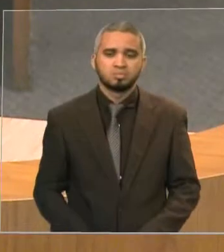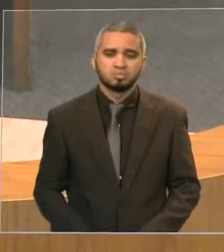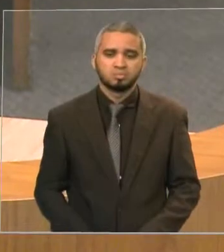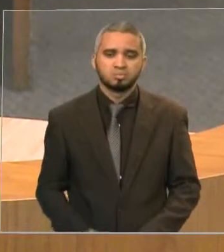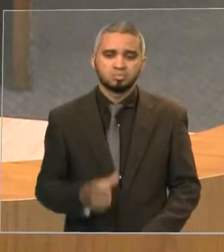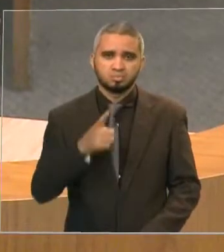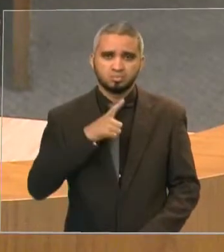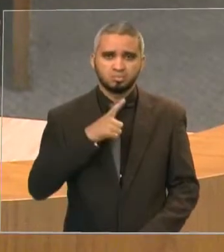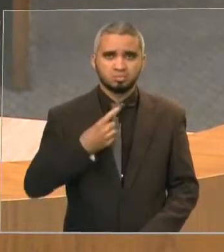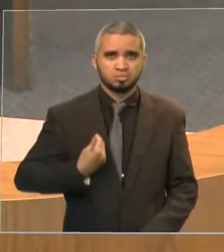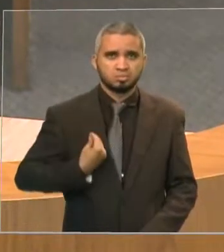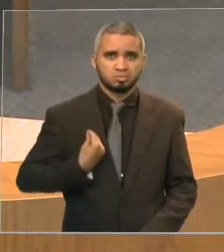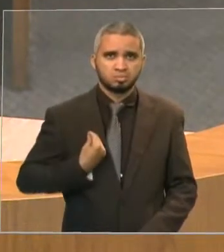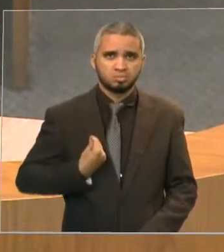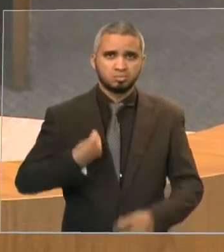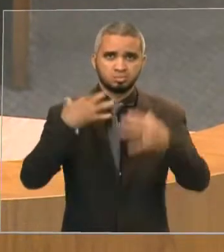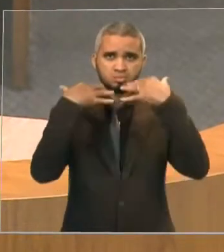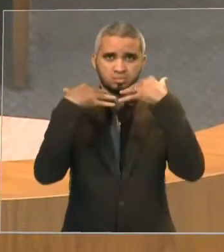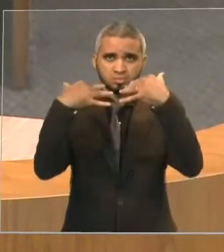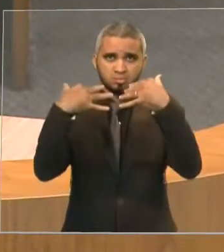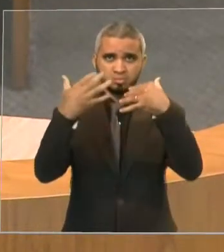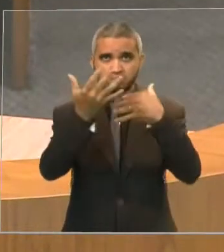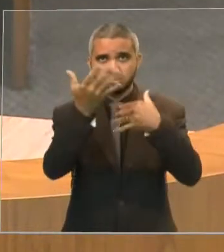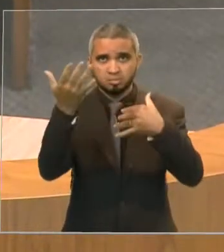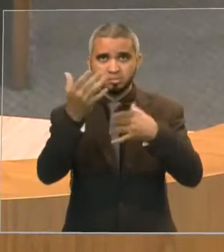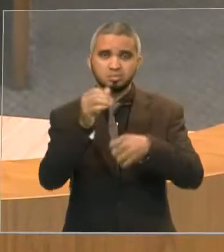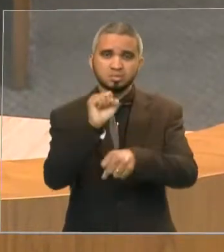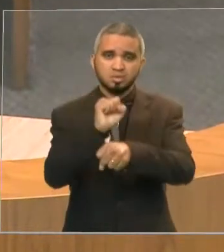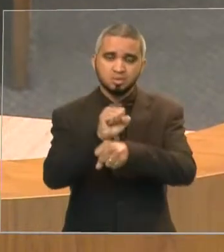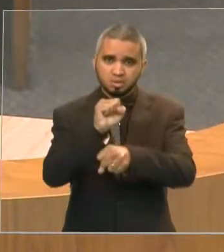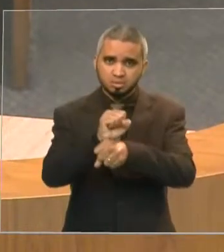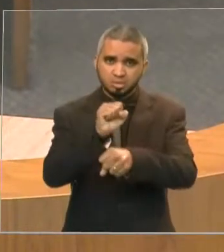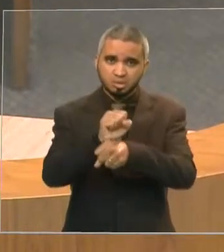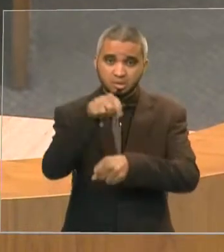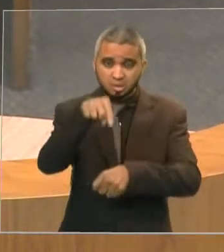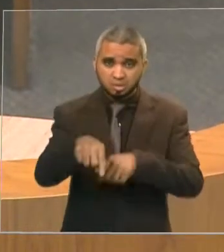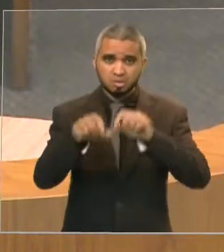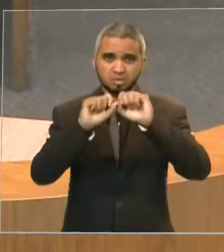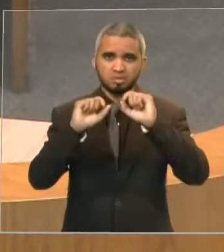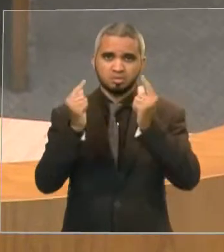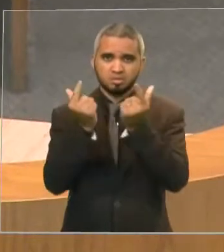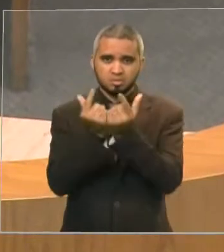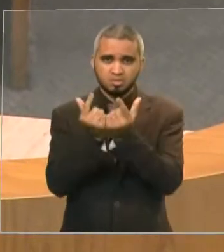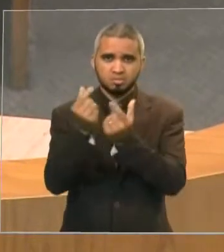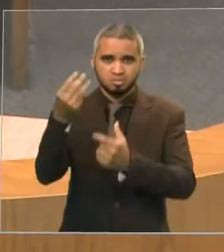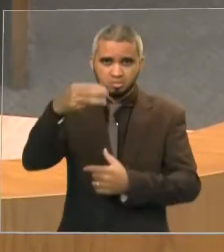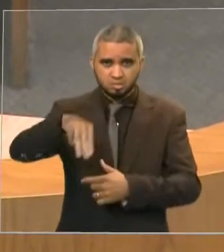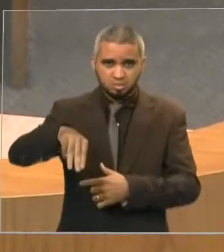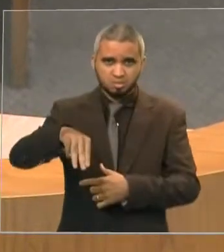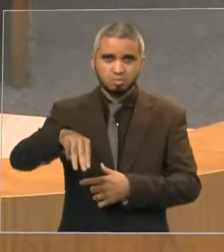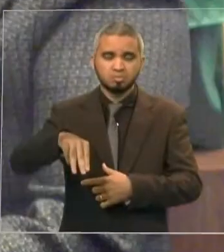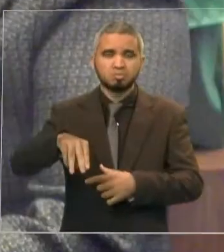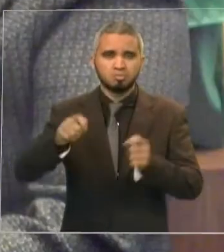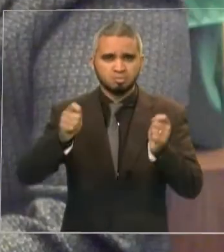que estão aqui, esperando que esta casa, fazendo justiça,